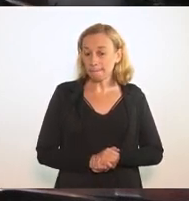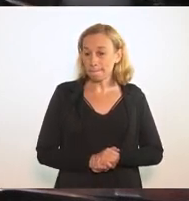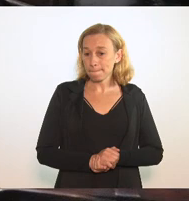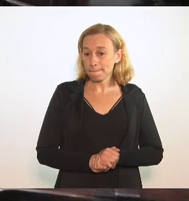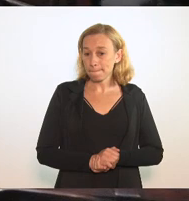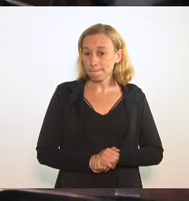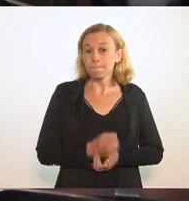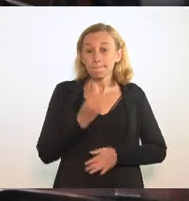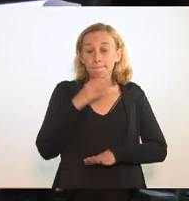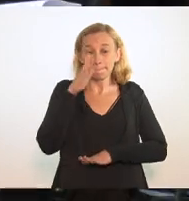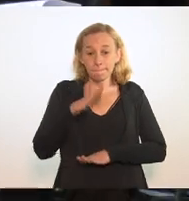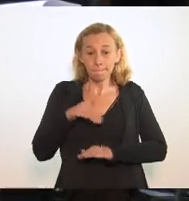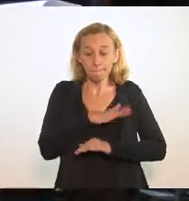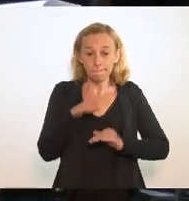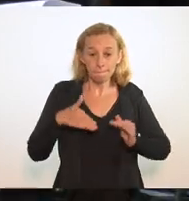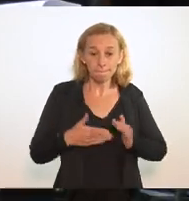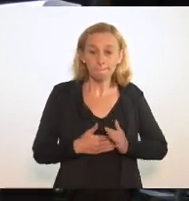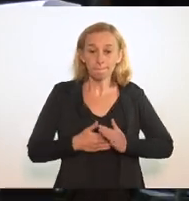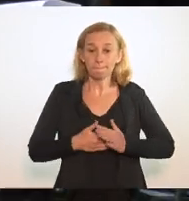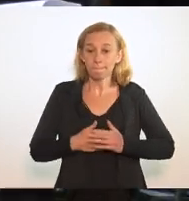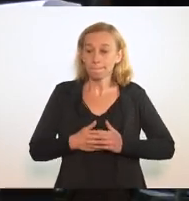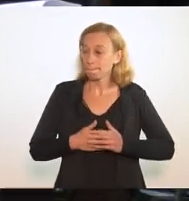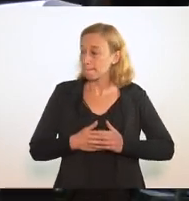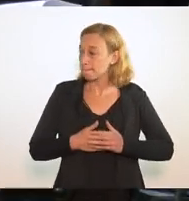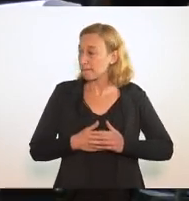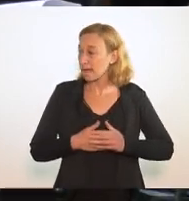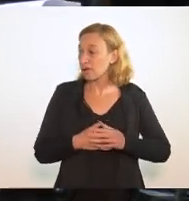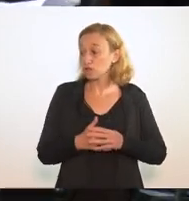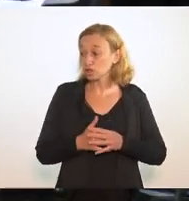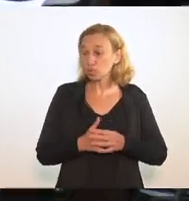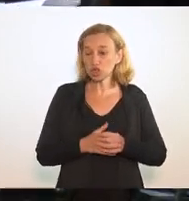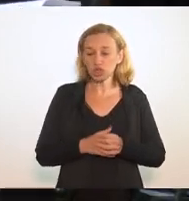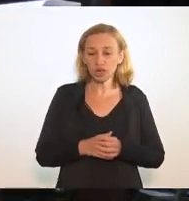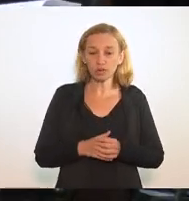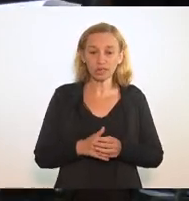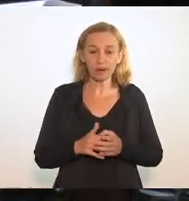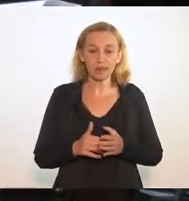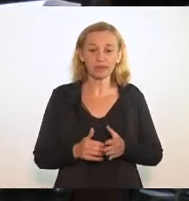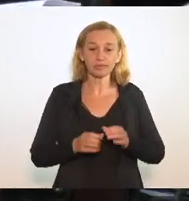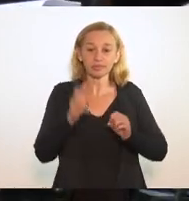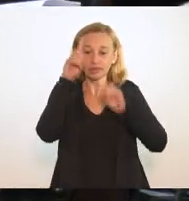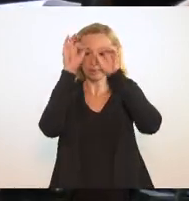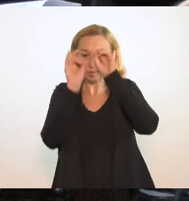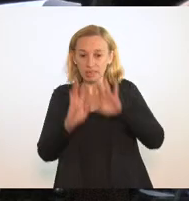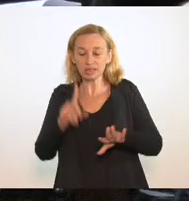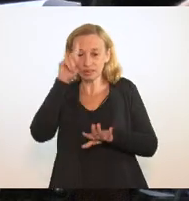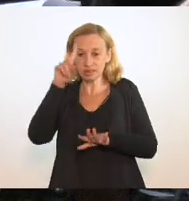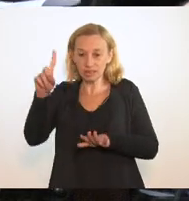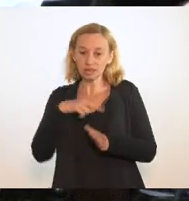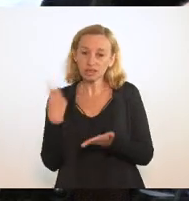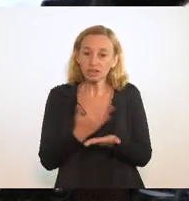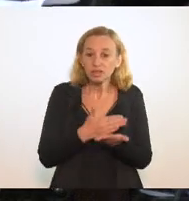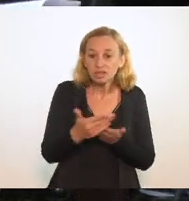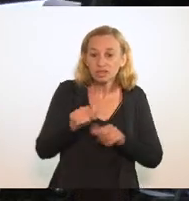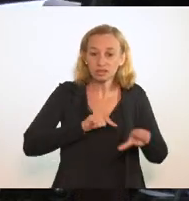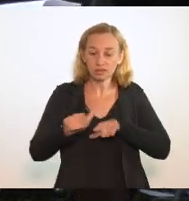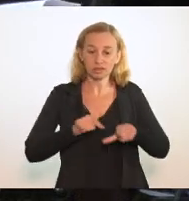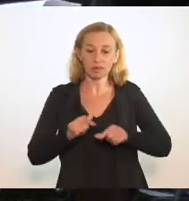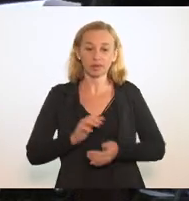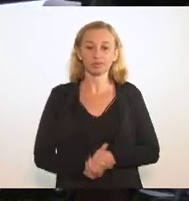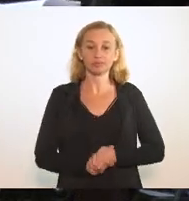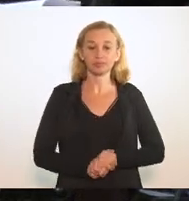Boa tarde a todos e todas. Havendo número legal e sob a proteção de Deus, iniciamos os nossos